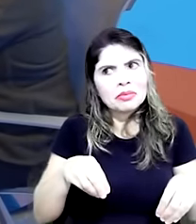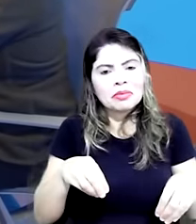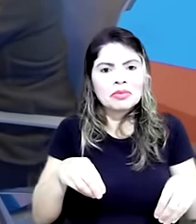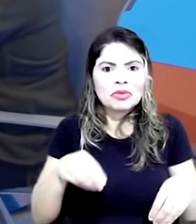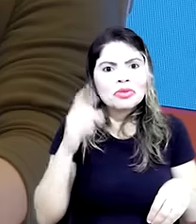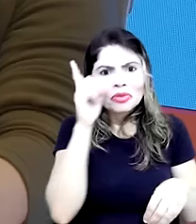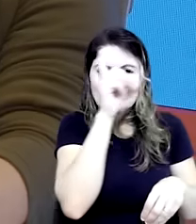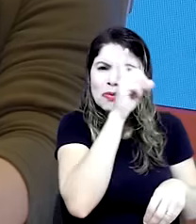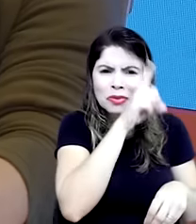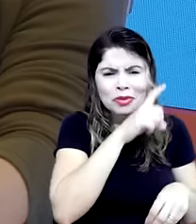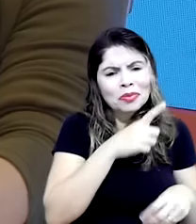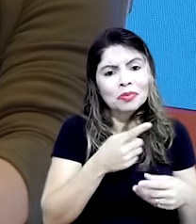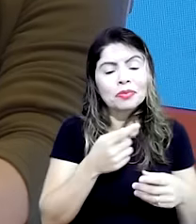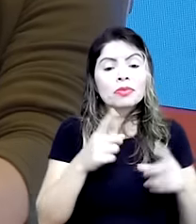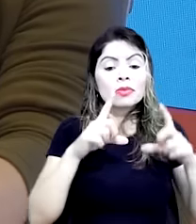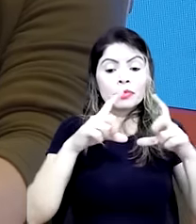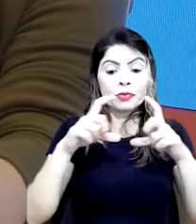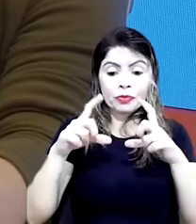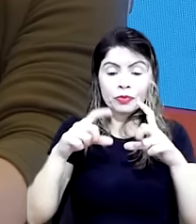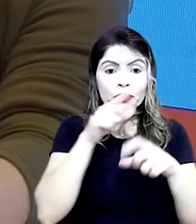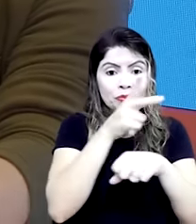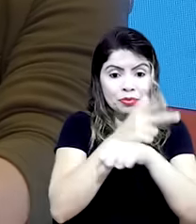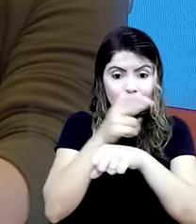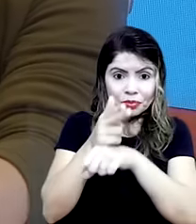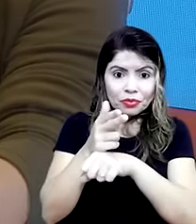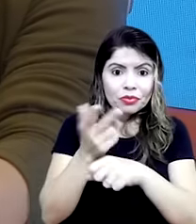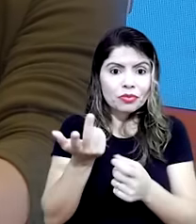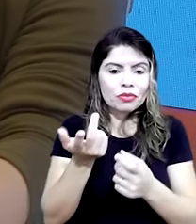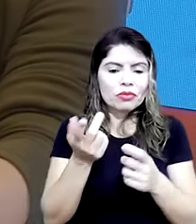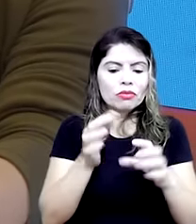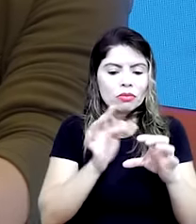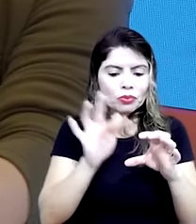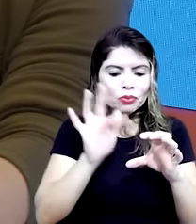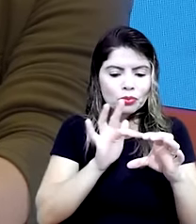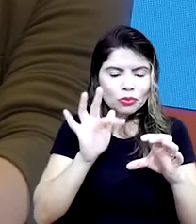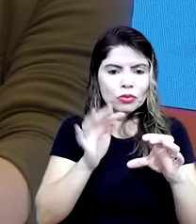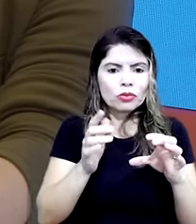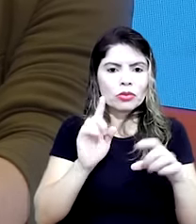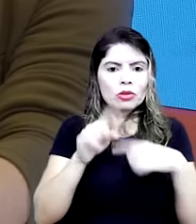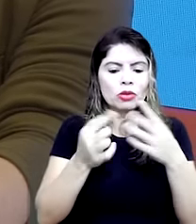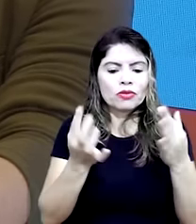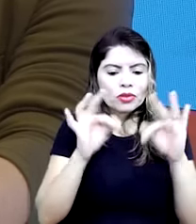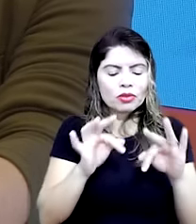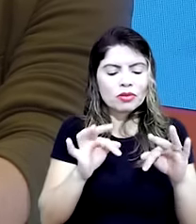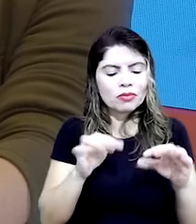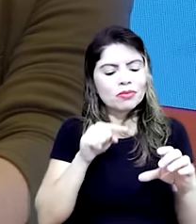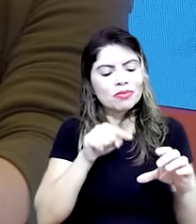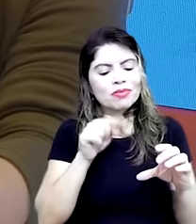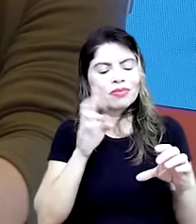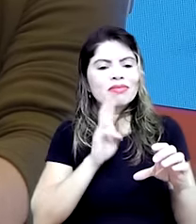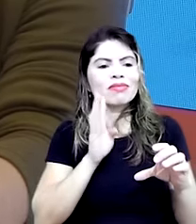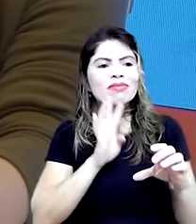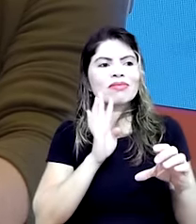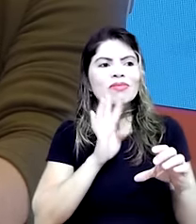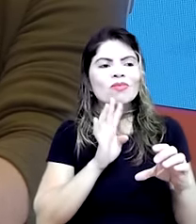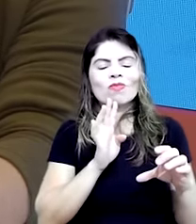repente Nossa não não ficou legal você sempre vai ter a opção de você reverter Então você clica para configurar de novo e sempre